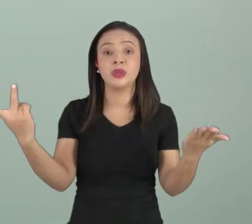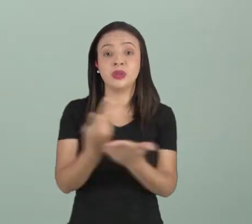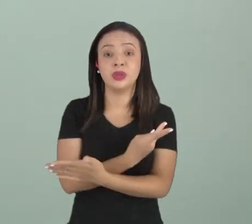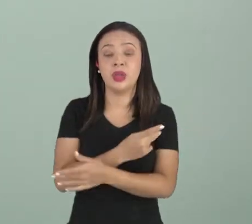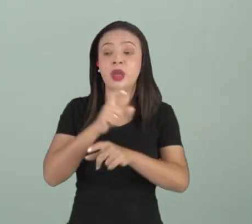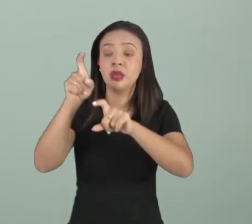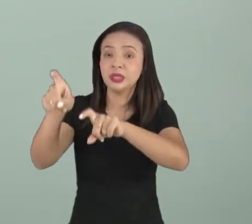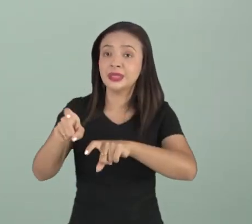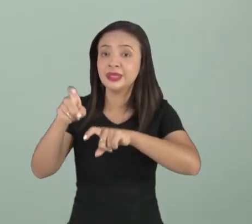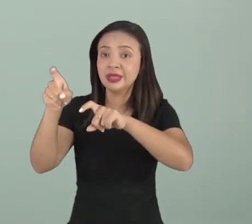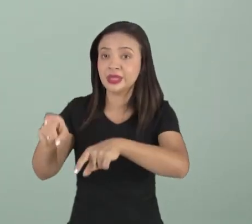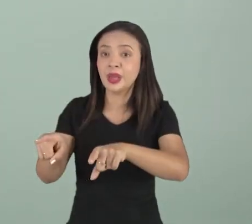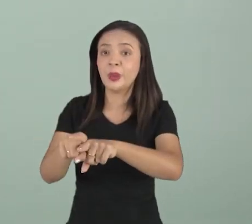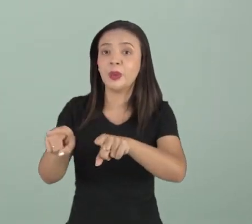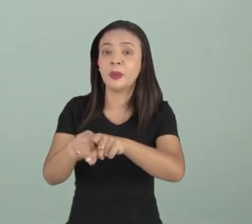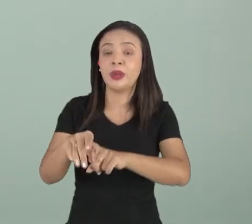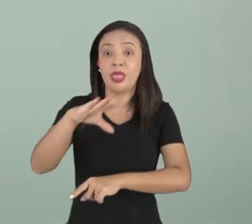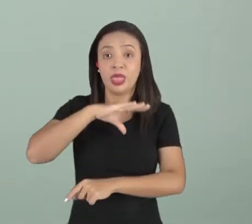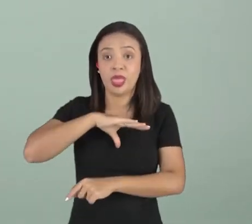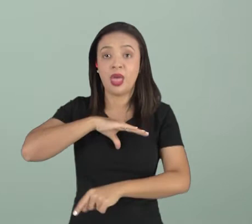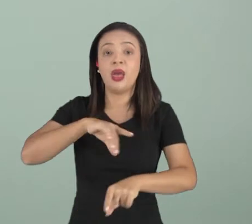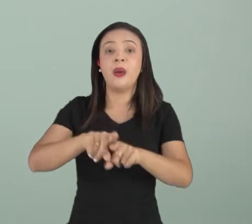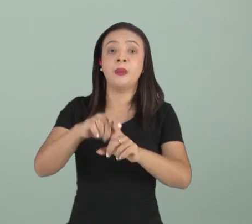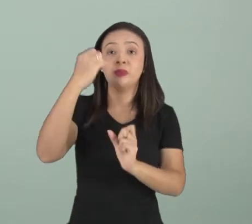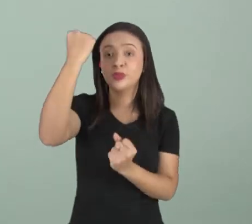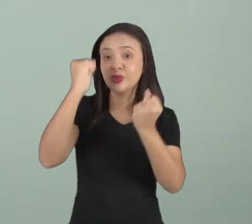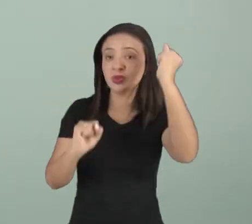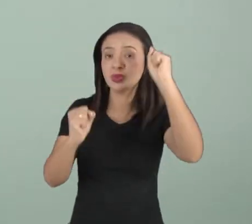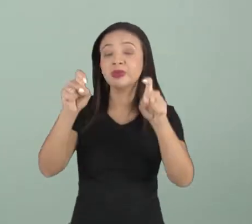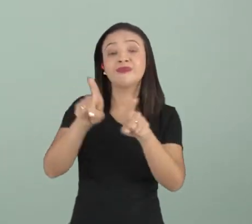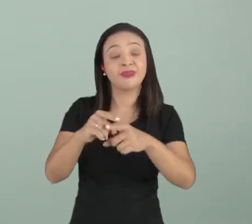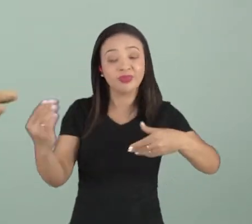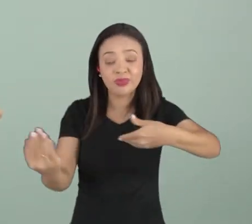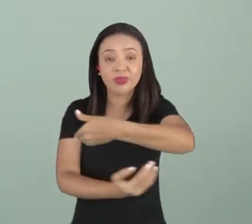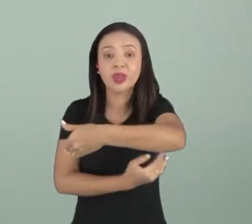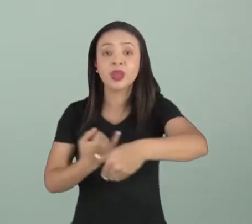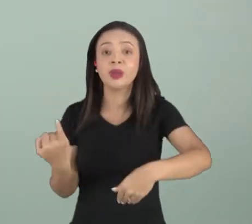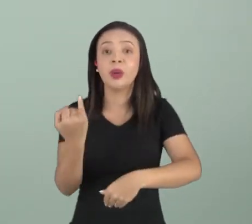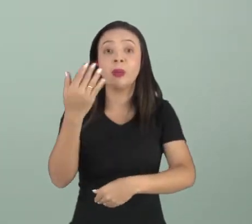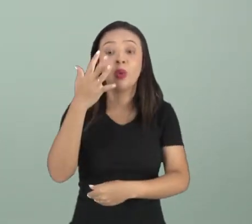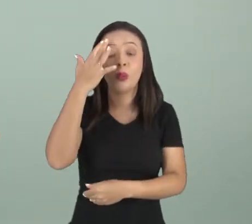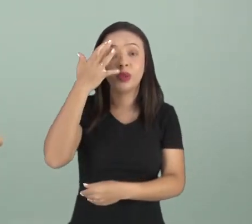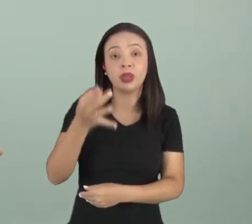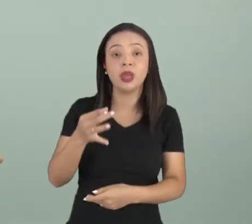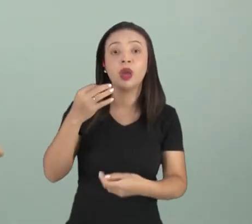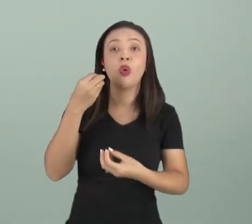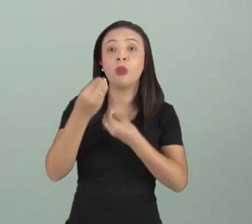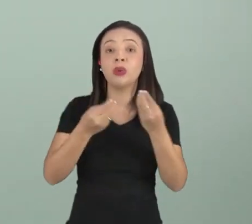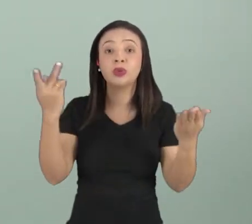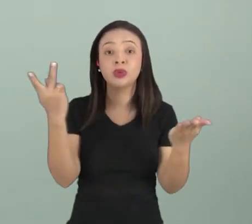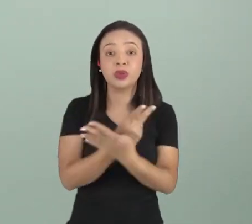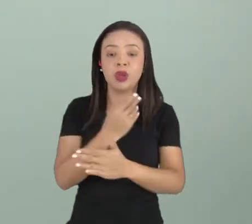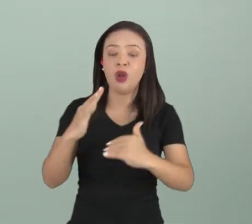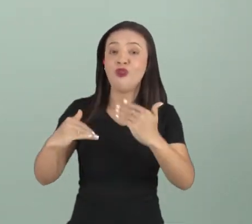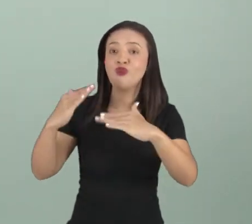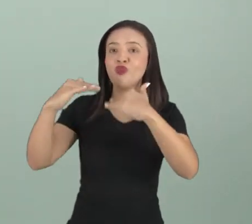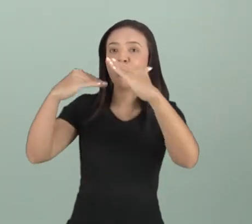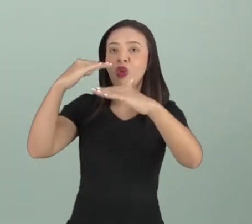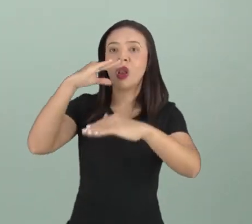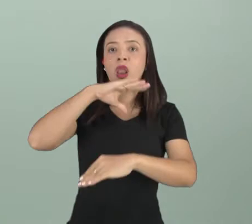e indústria. Uma relação muito importante também para entender a evolução da urbanização e